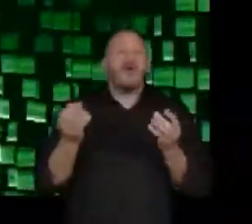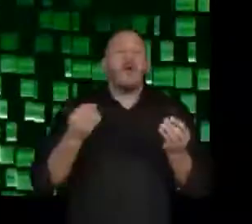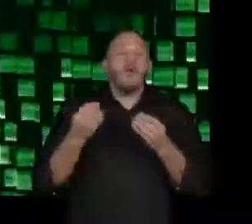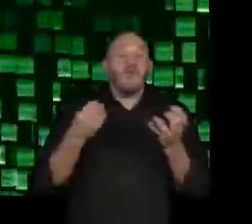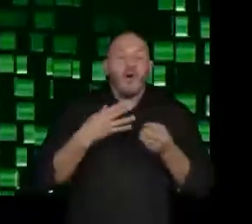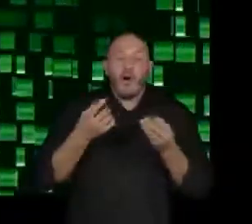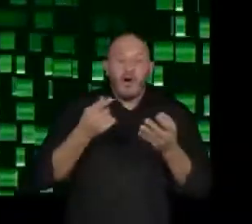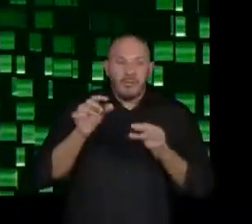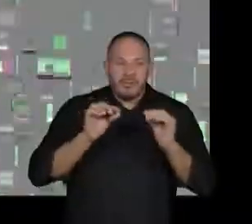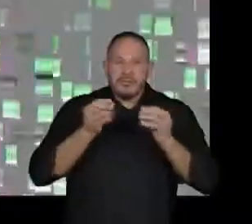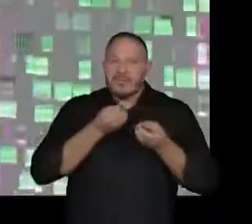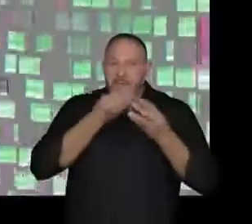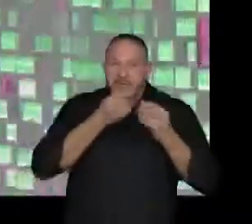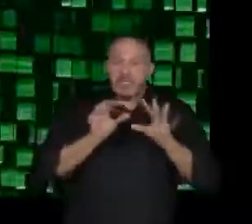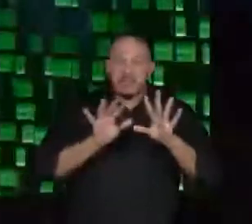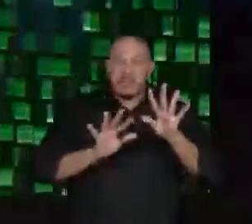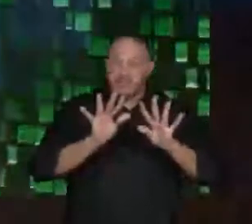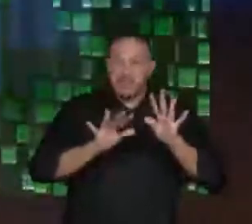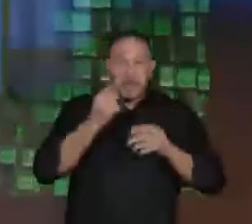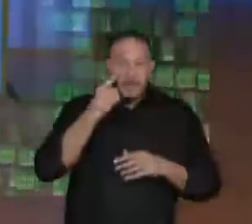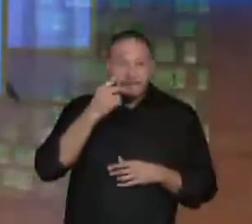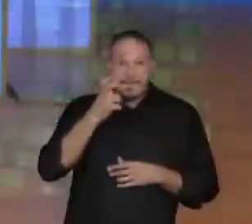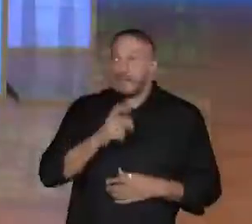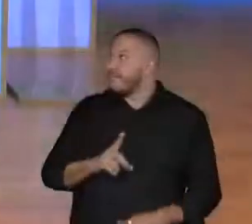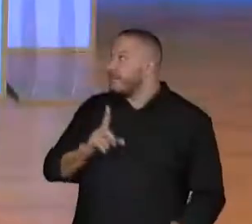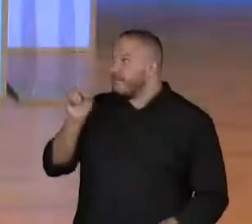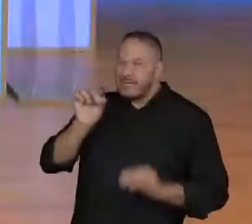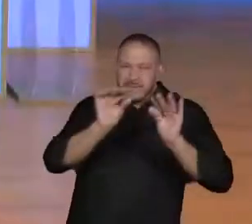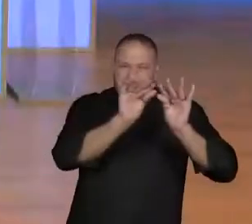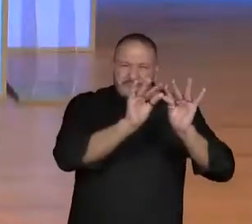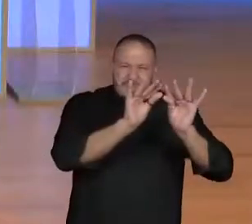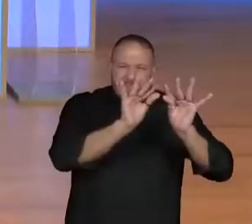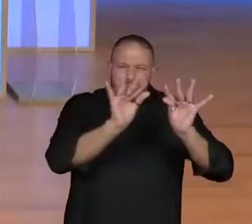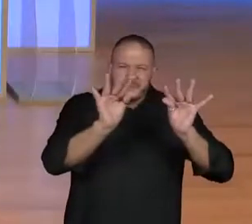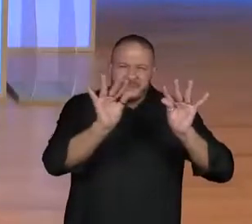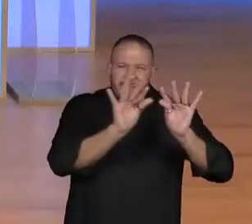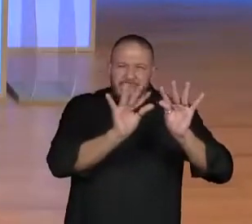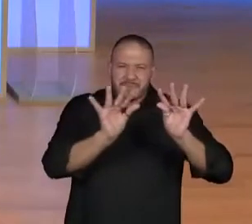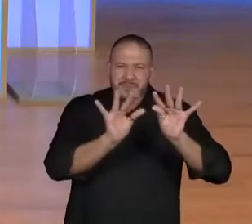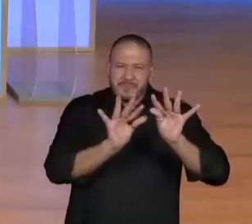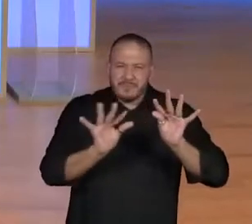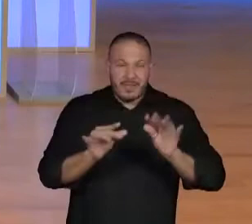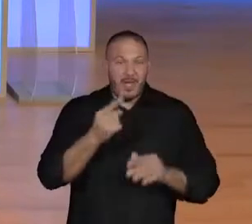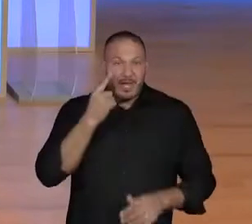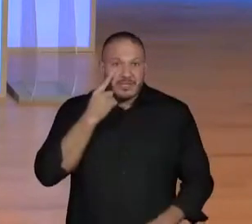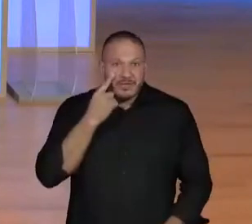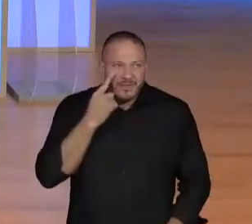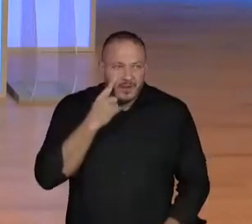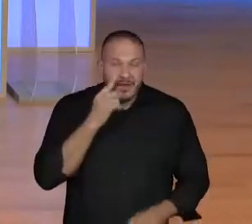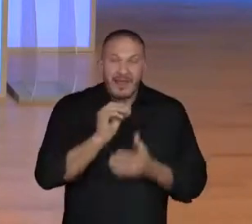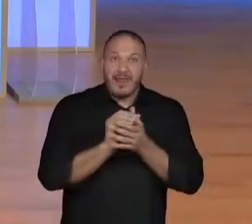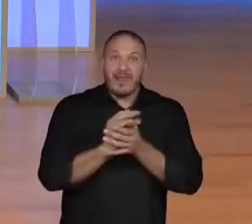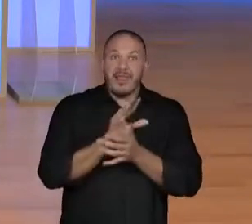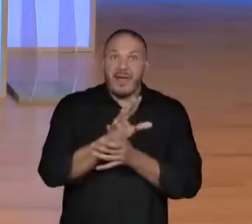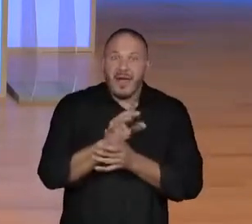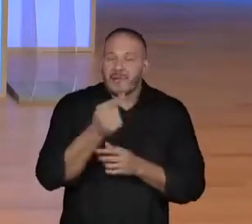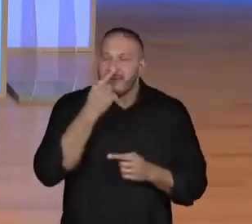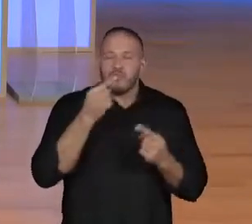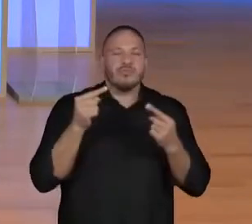o comando. Se vocês perceberem bem nesse vídeo aí, olha só, as lâmpadas, elas não